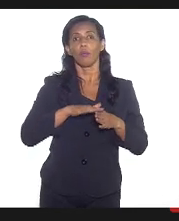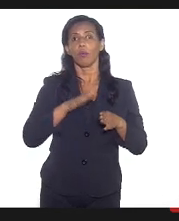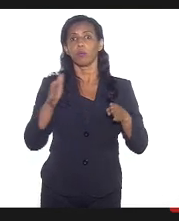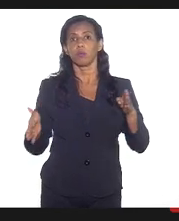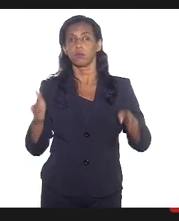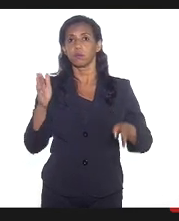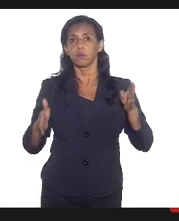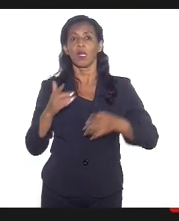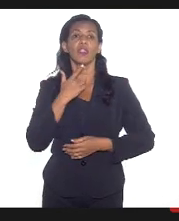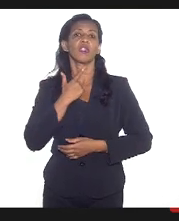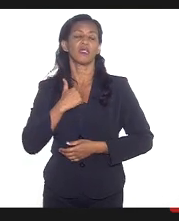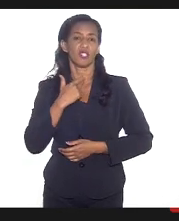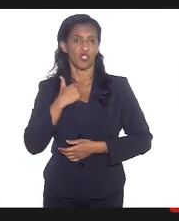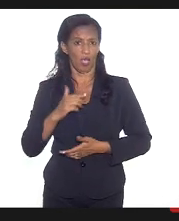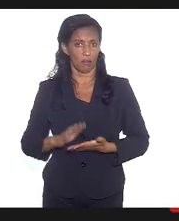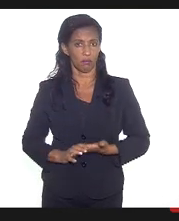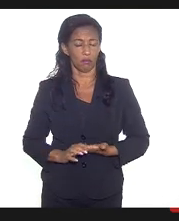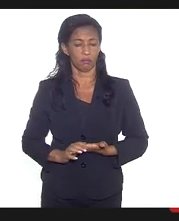o prazo desejado.